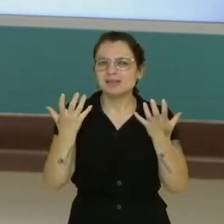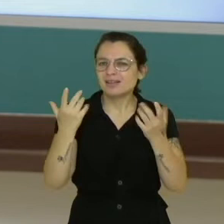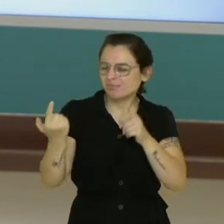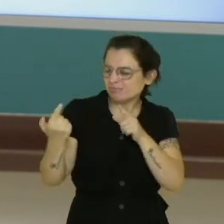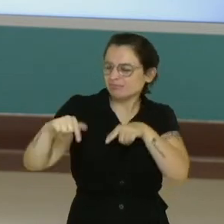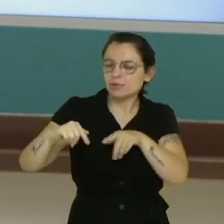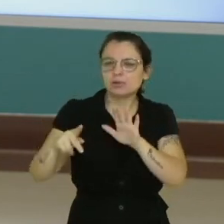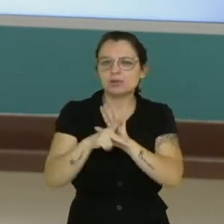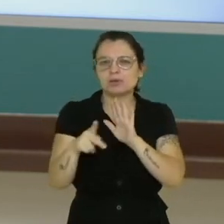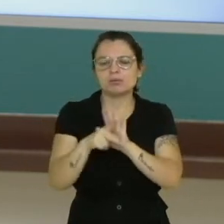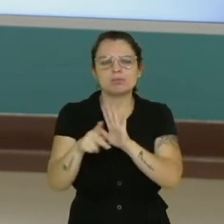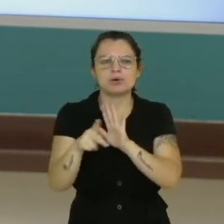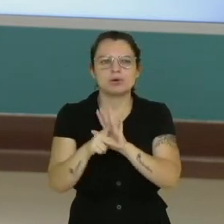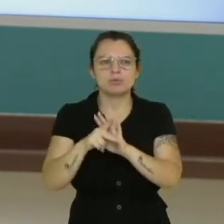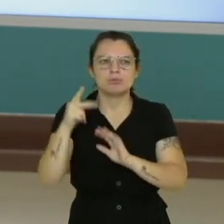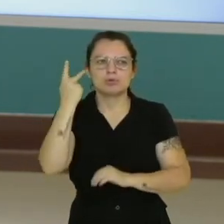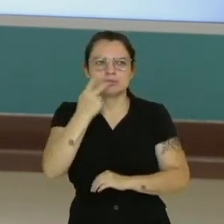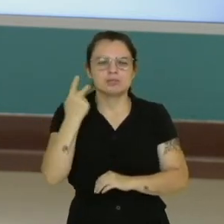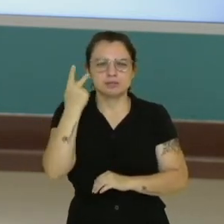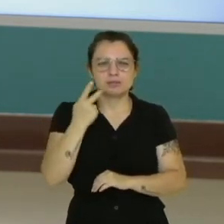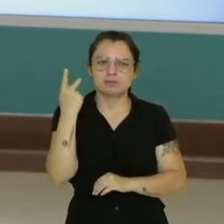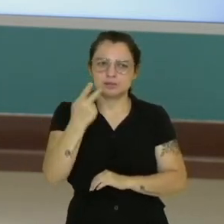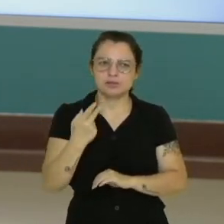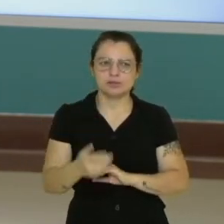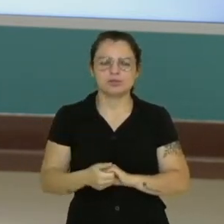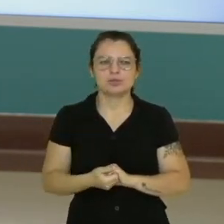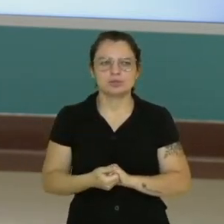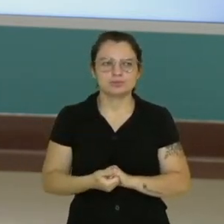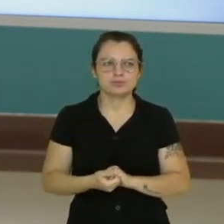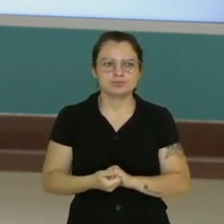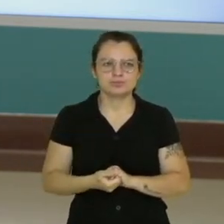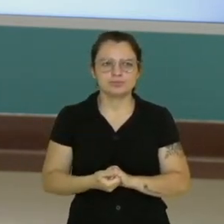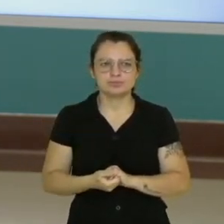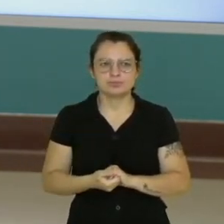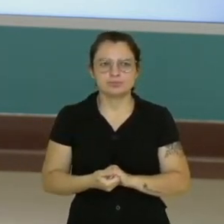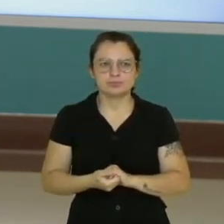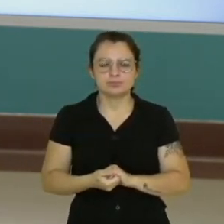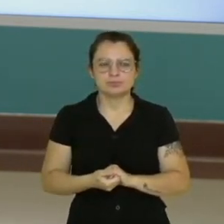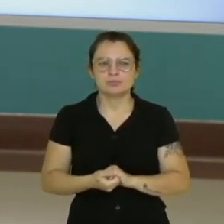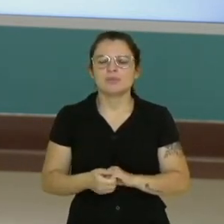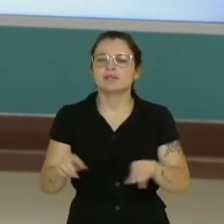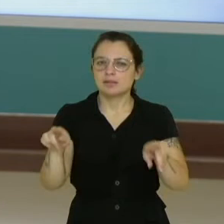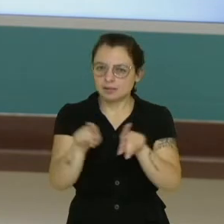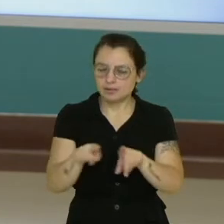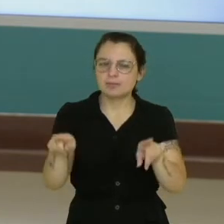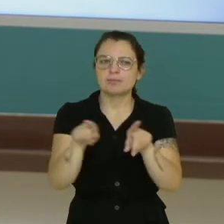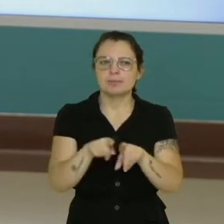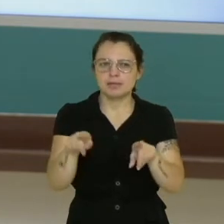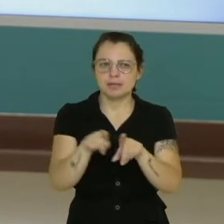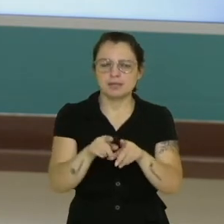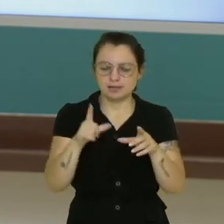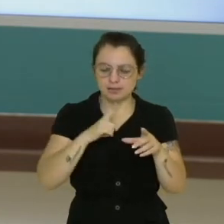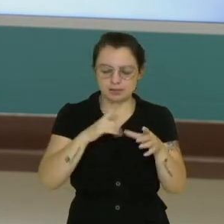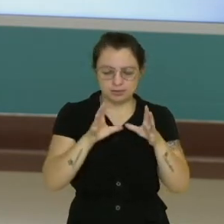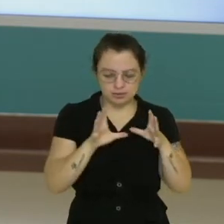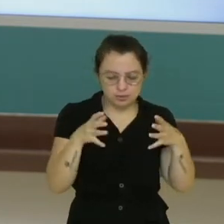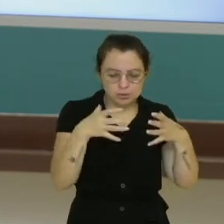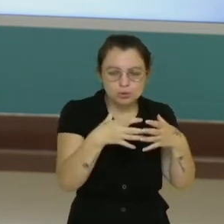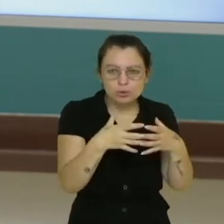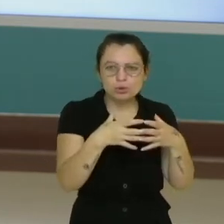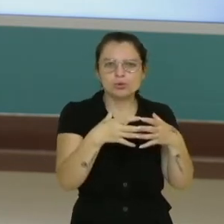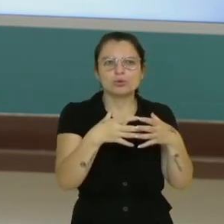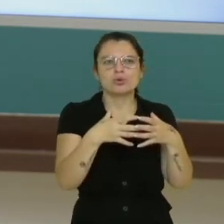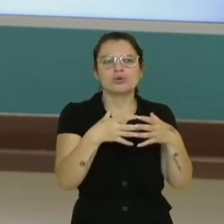partidos políticos. Na verdade, eles se opunham a qualquer organização política, inclusive os partidos. Você nunca vai encontrar um